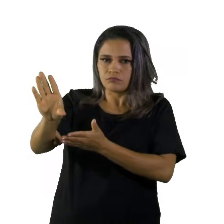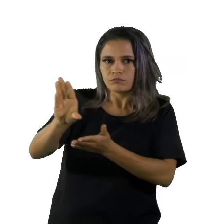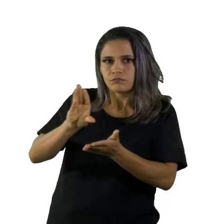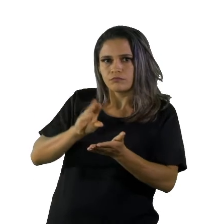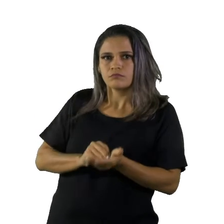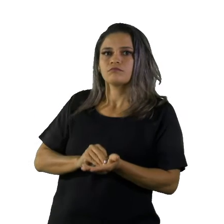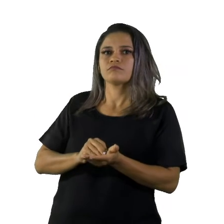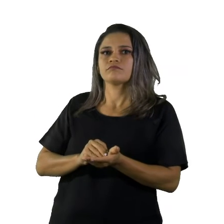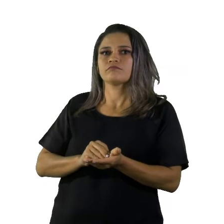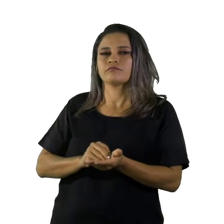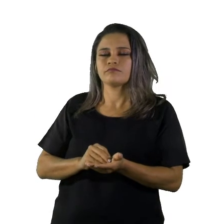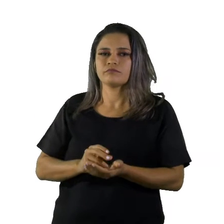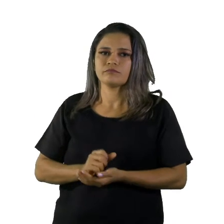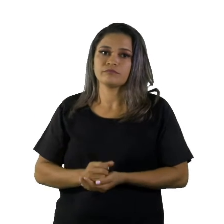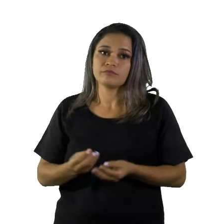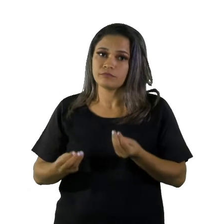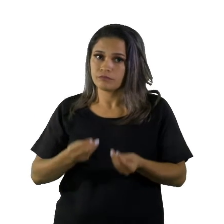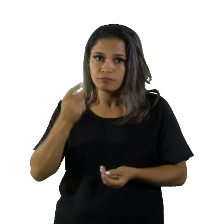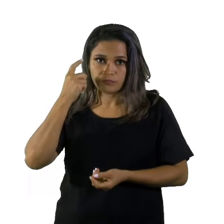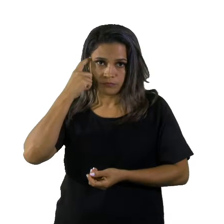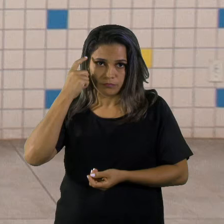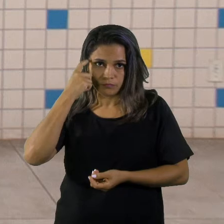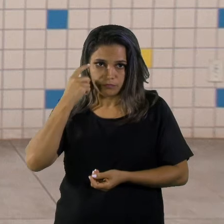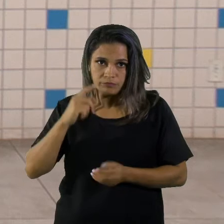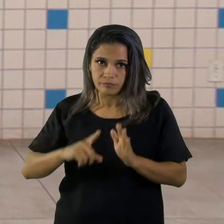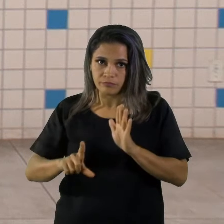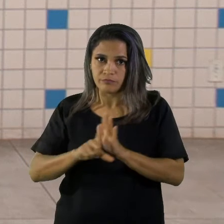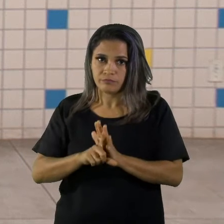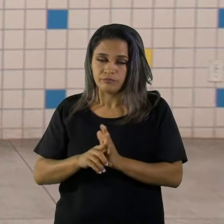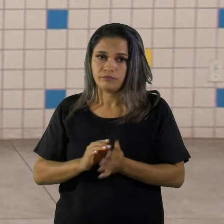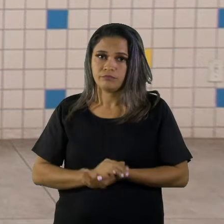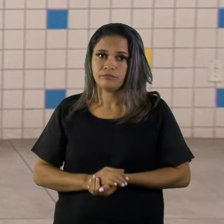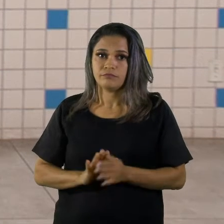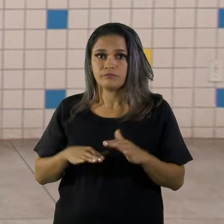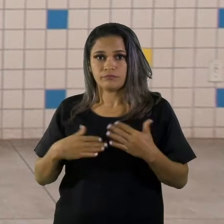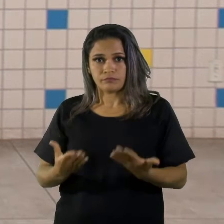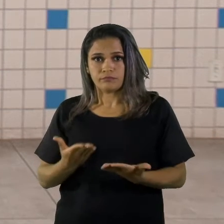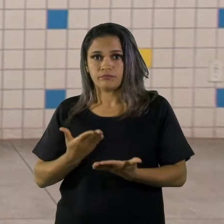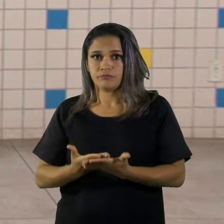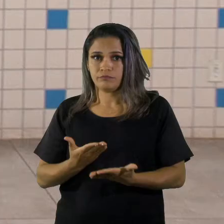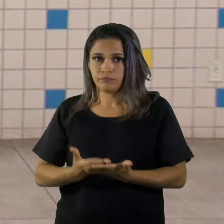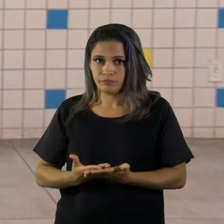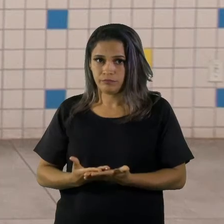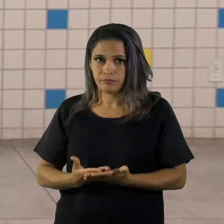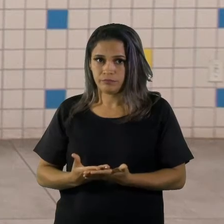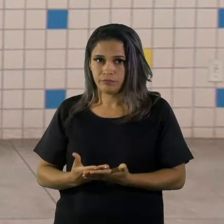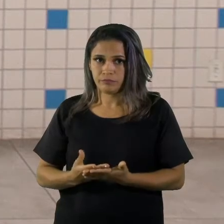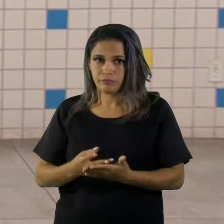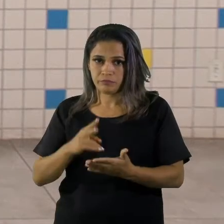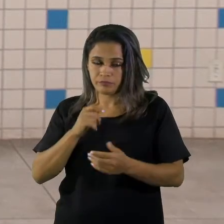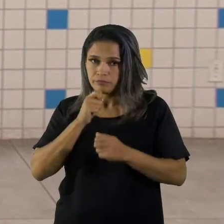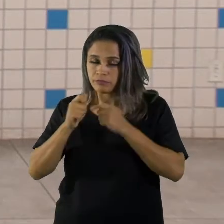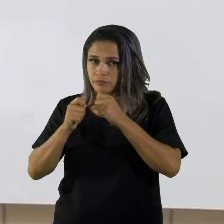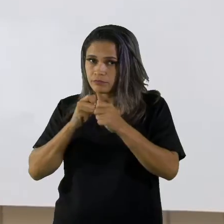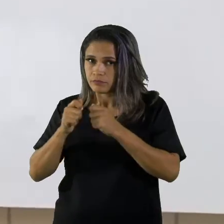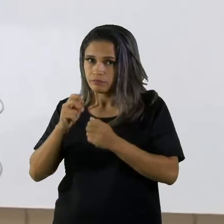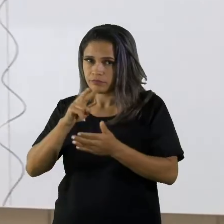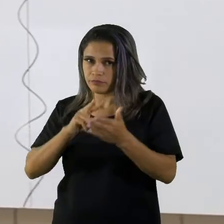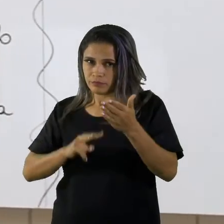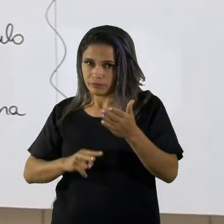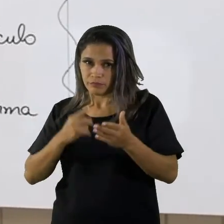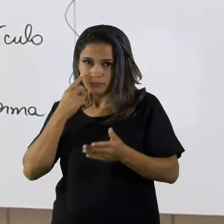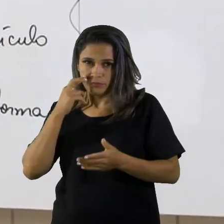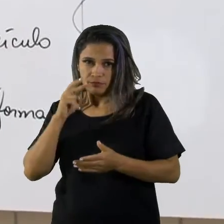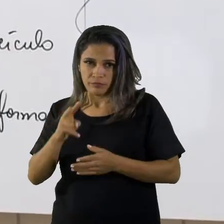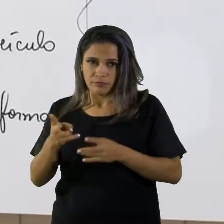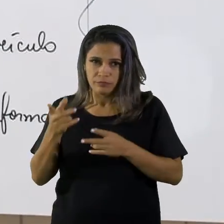medida arbitrária, como penso ser essa lei. Então, estudantes, depois da entrevista lida da psicóloga, o que vocês